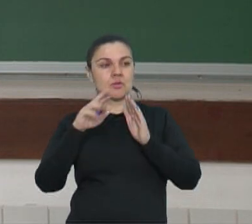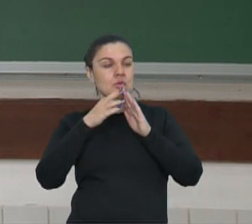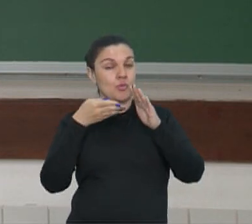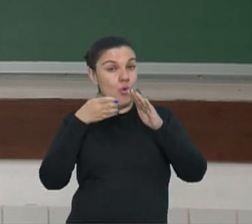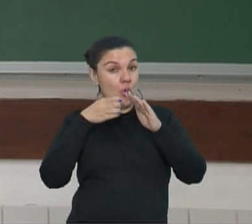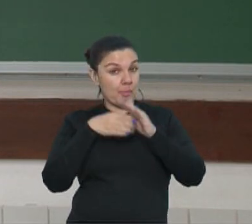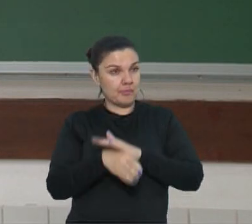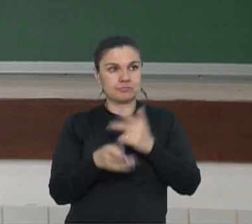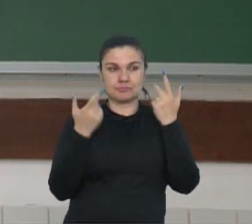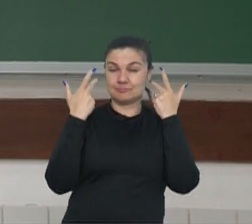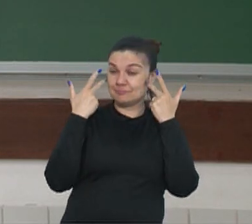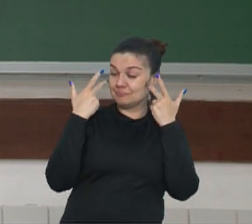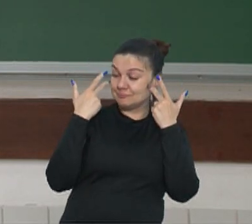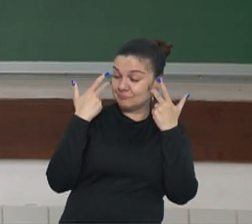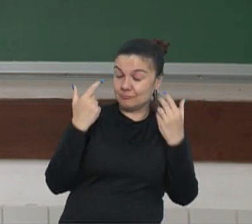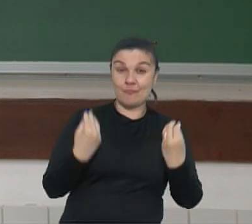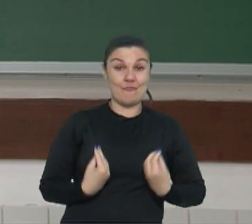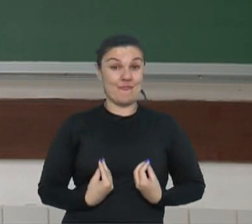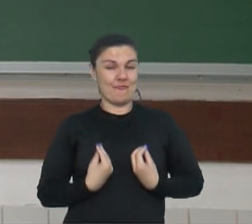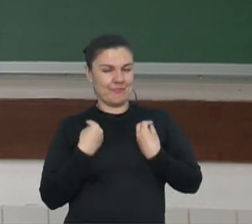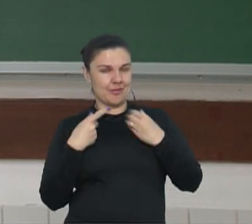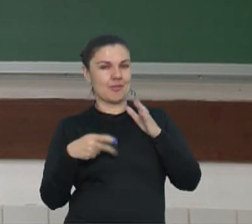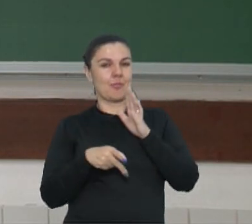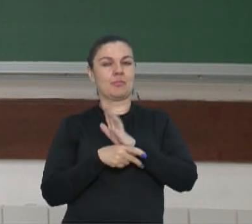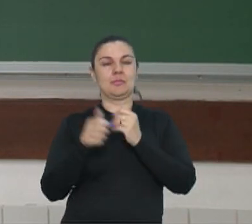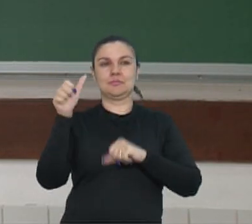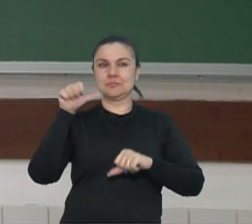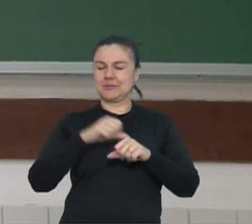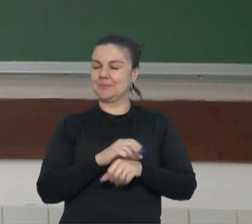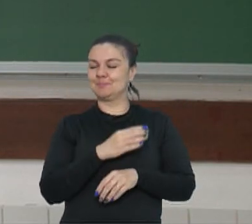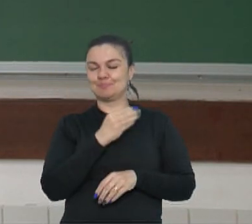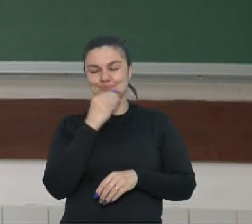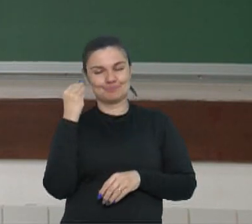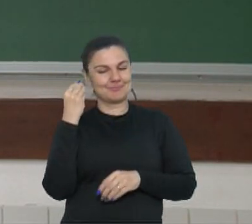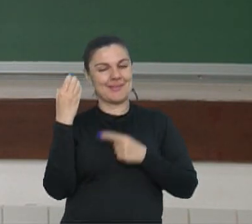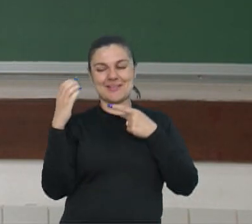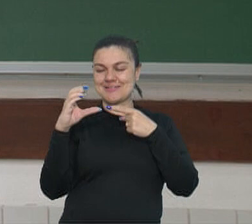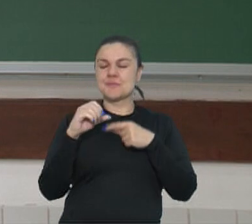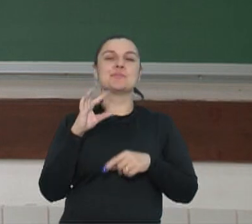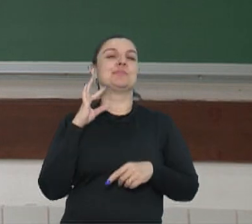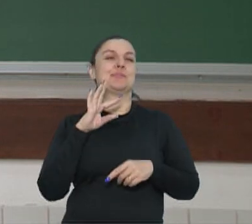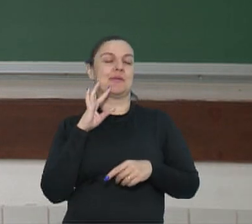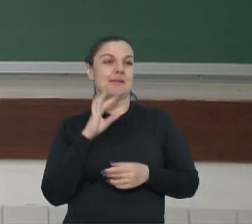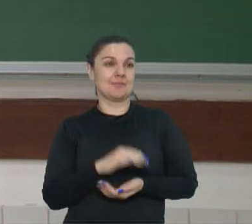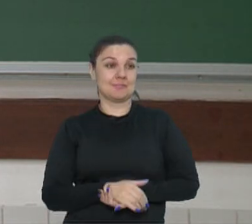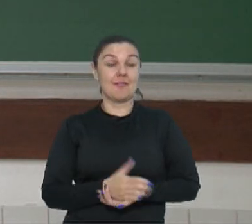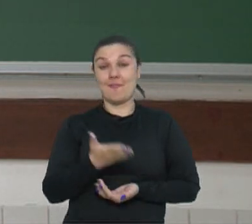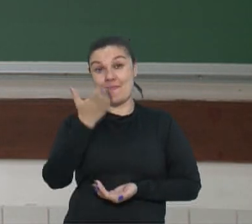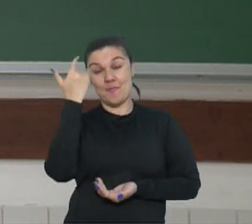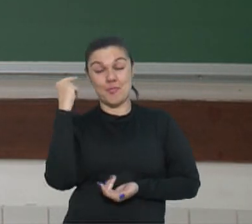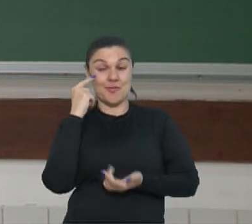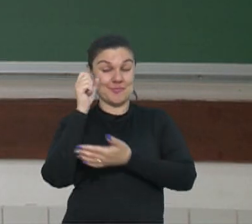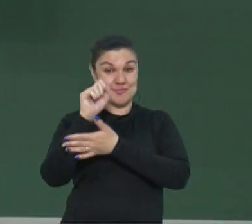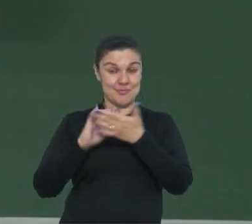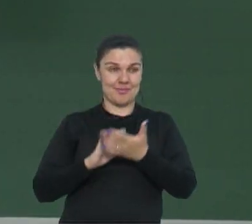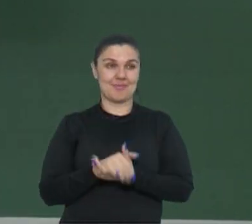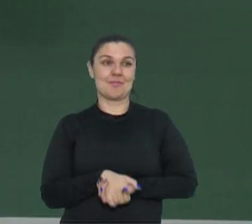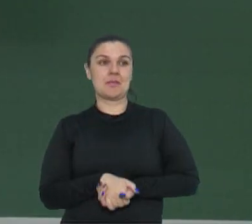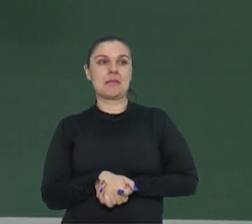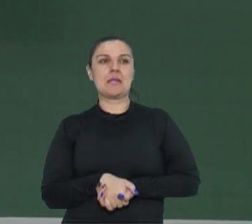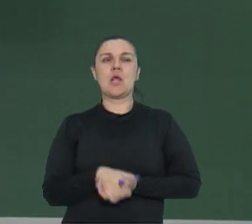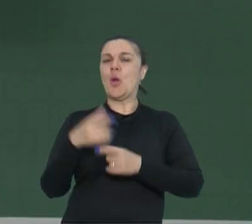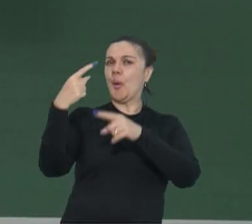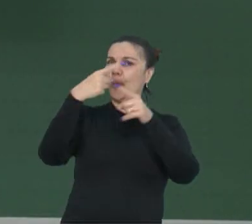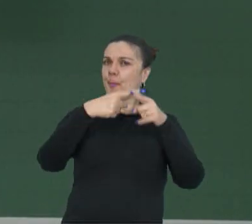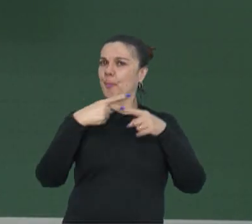na natureza das substâncias. É fenomenal. Essa tal de ciência é muito legal, né? Vamos lá, outro exercício para vocês.